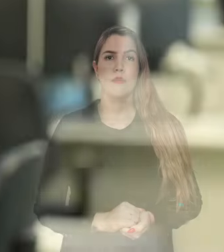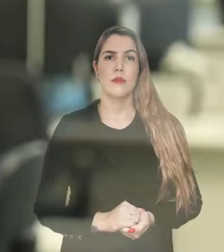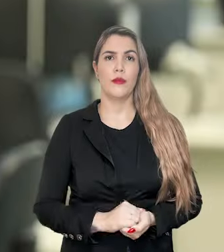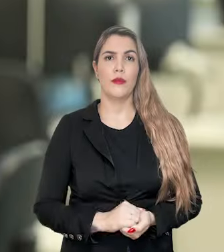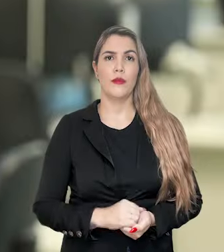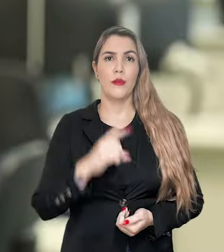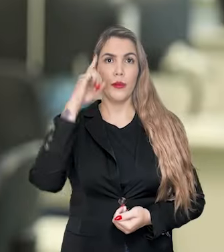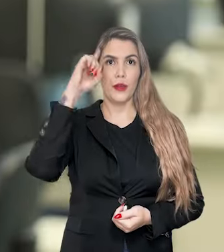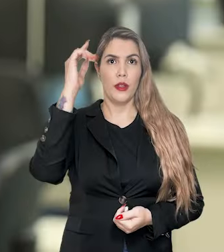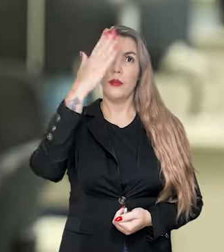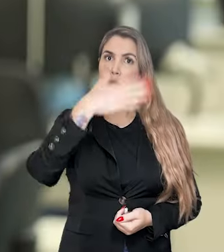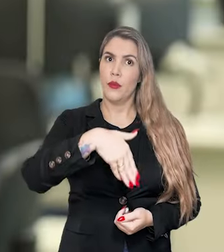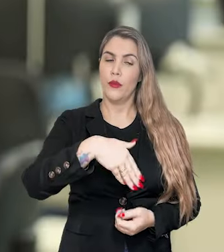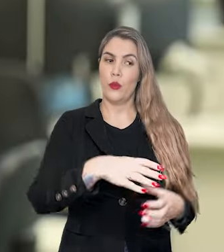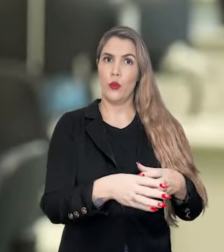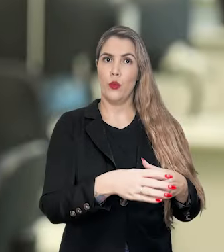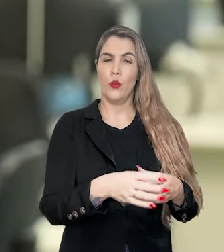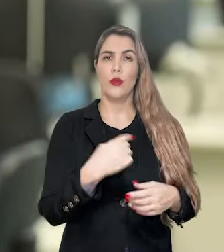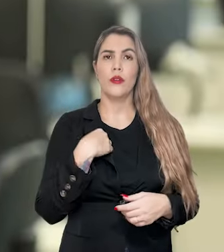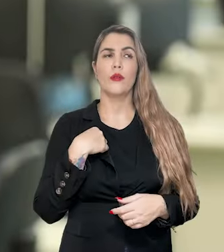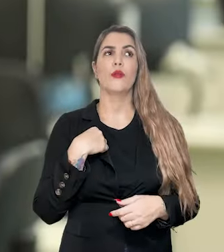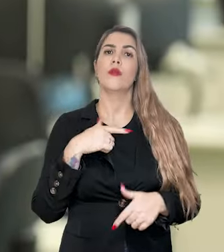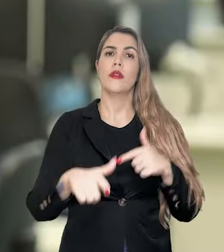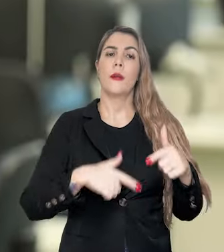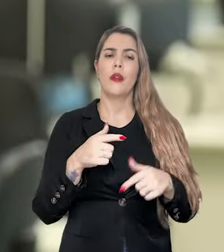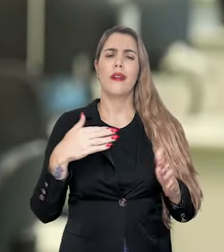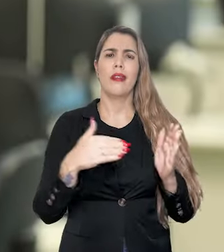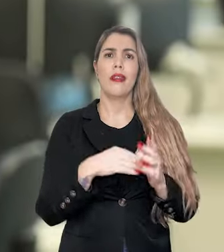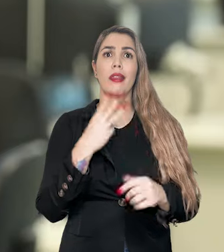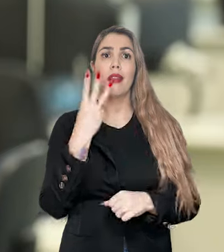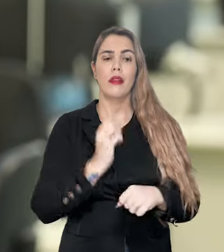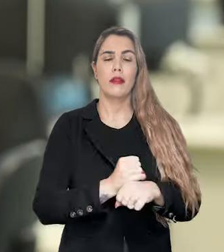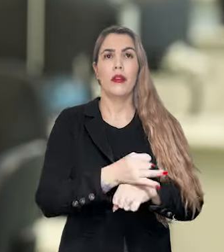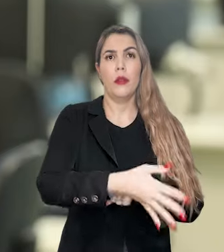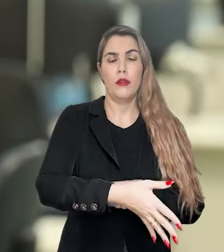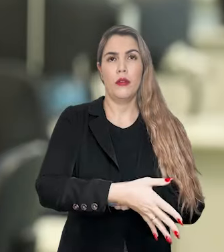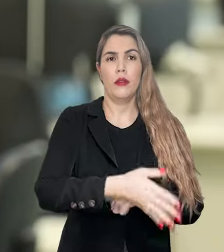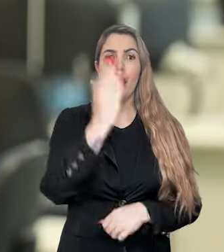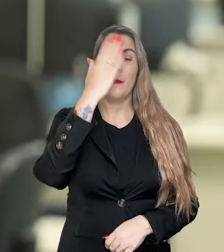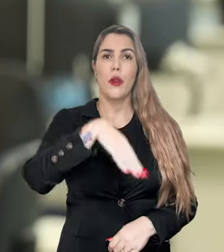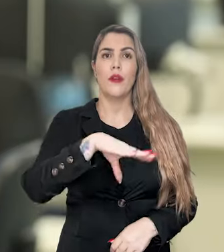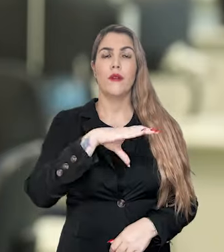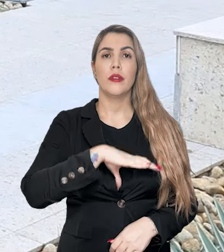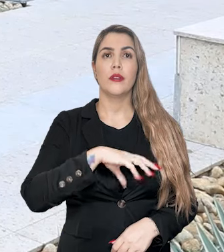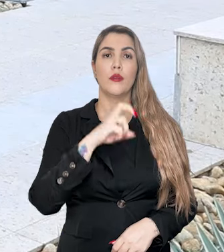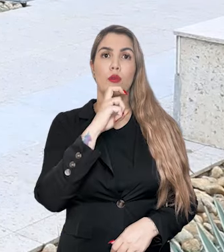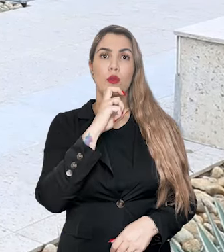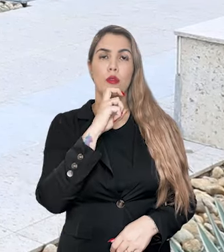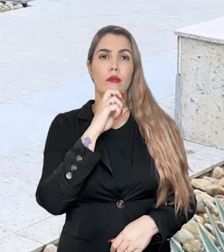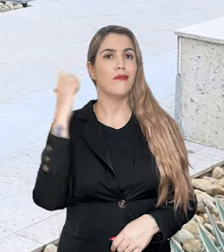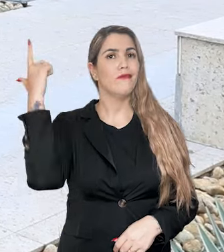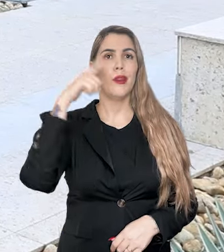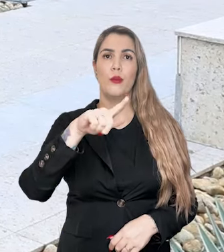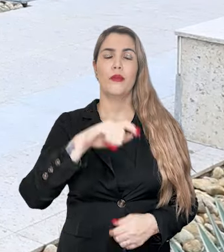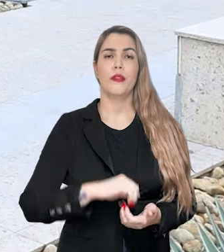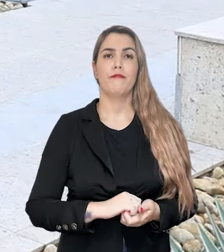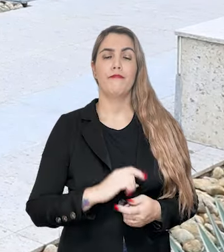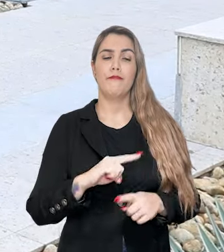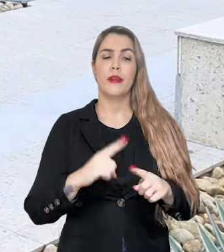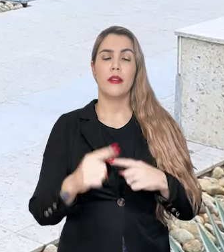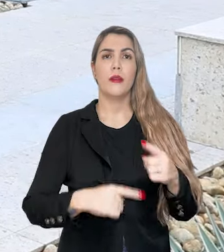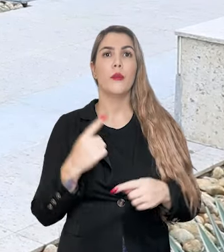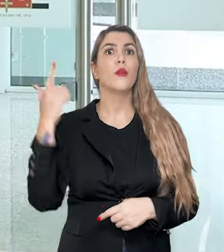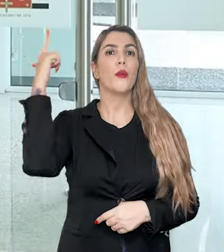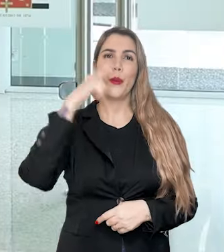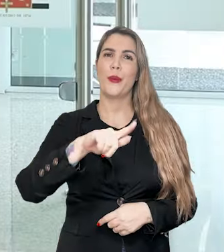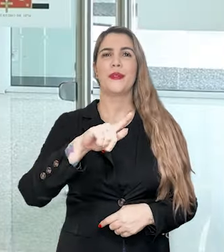No dia da prova eu trabalhei até 3 horas da manhã e a prova era em Sorocaba, acabei não passando, mas aí continuei estudando, tentei de novo e aí foi essa vez que eu